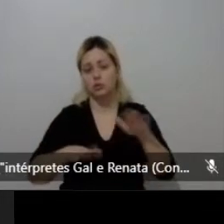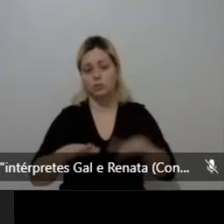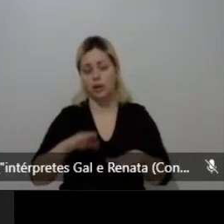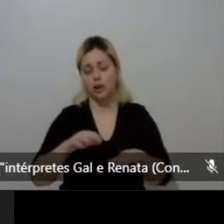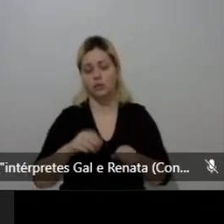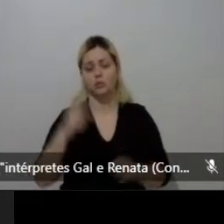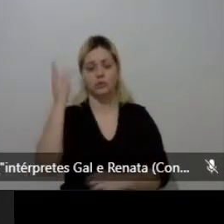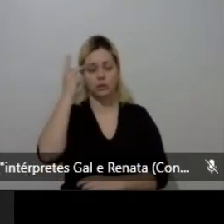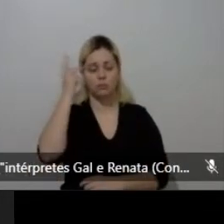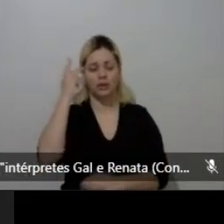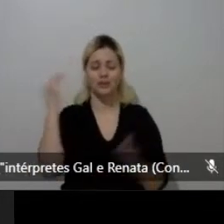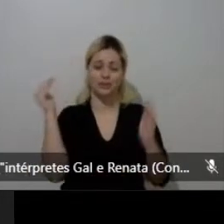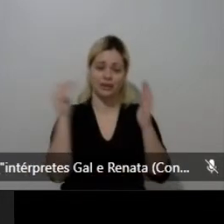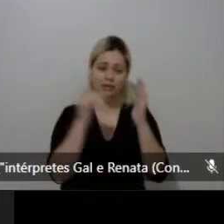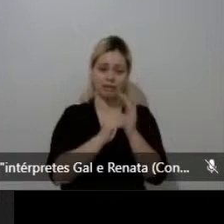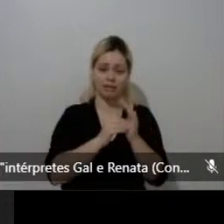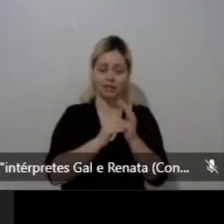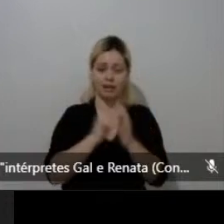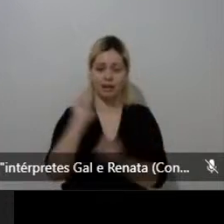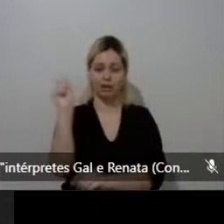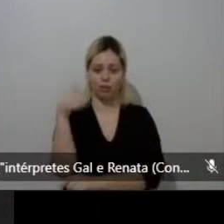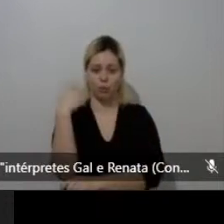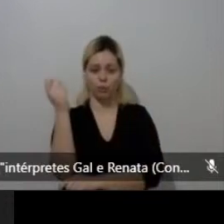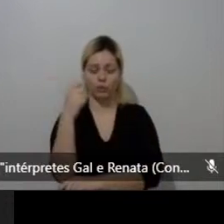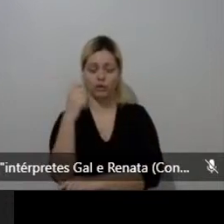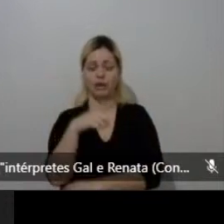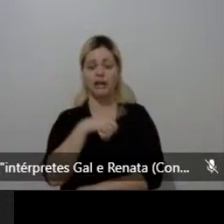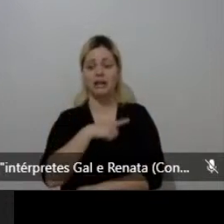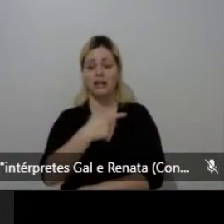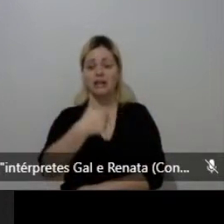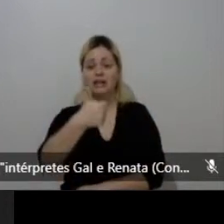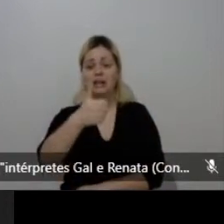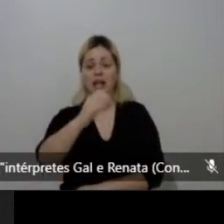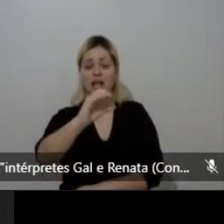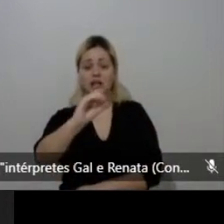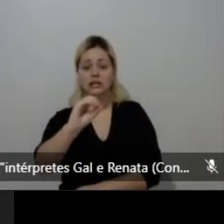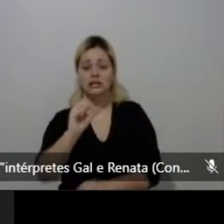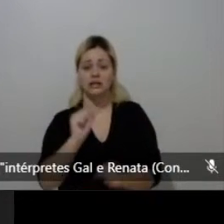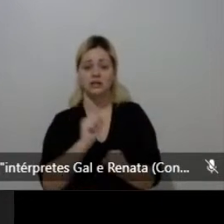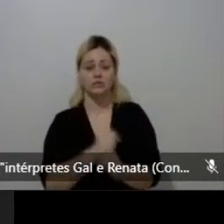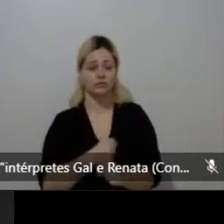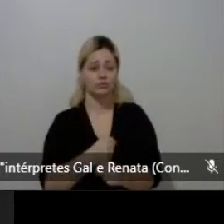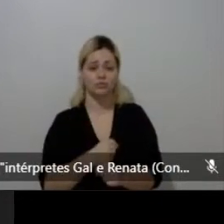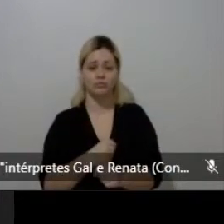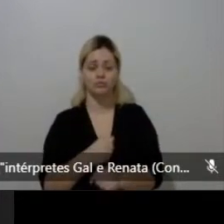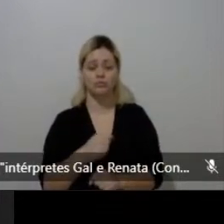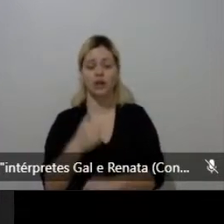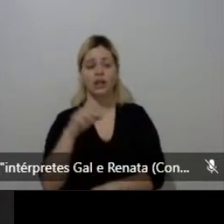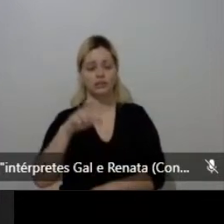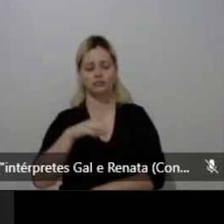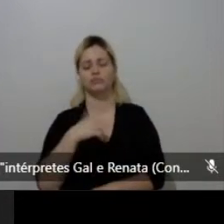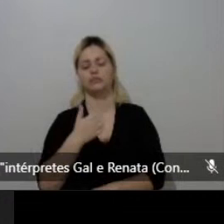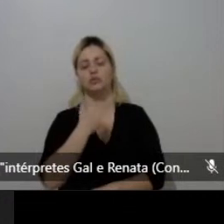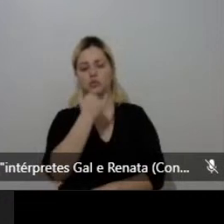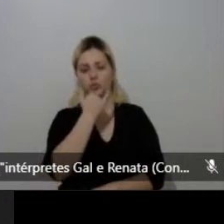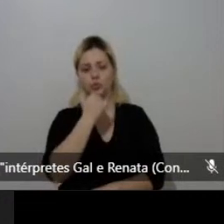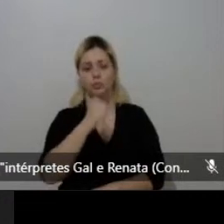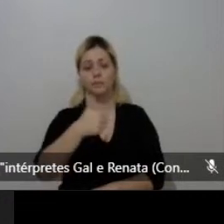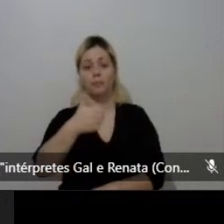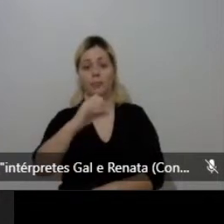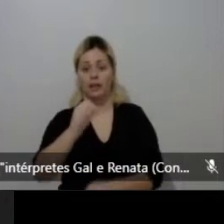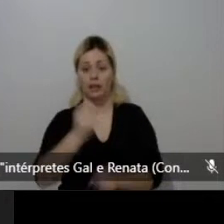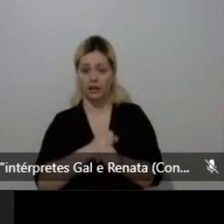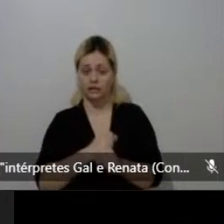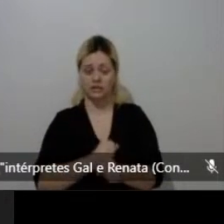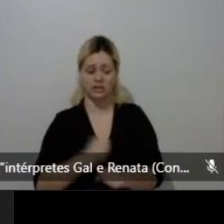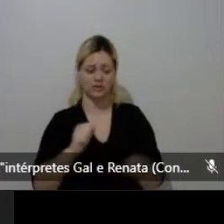Santa Catarina, depois de 10 anos de luta, foi aprovada uma condicionante ambiental em que os territórios